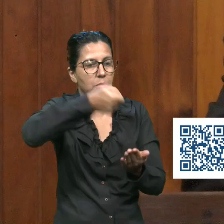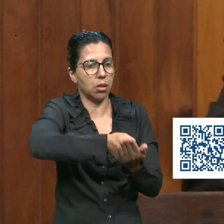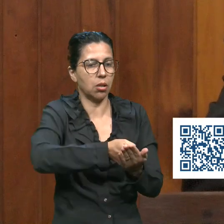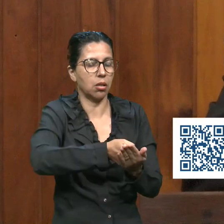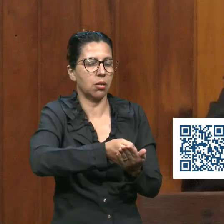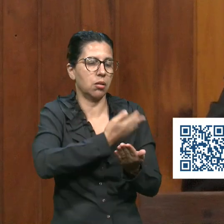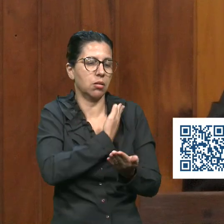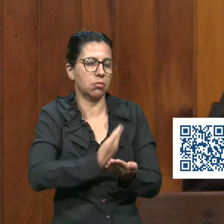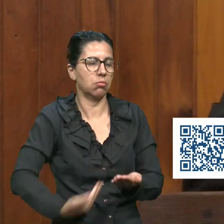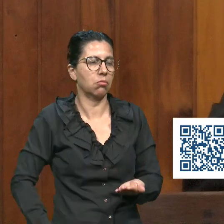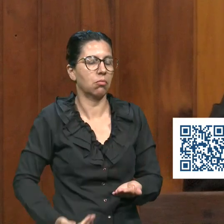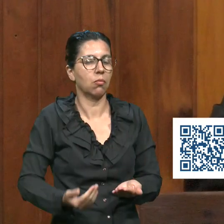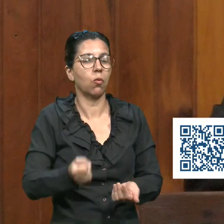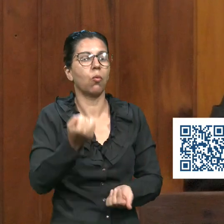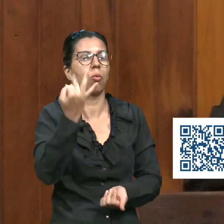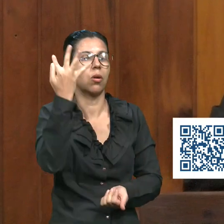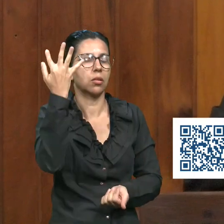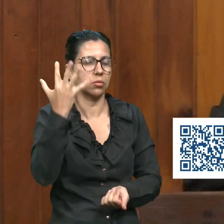Eu,